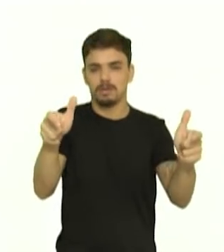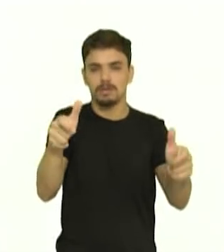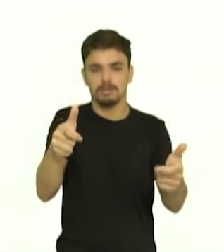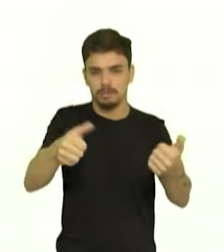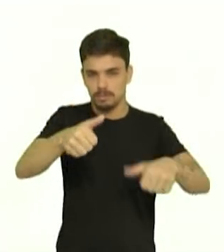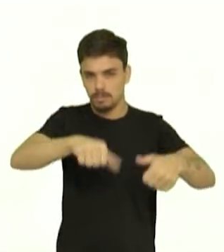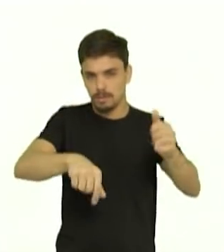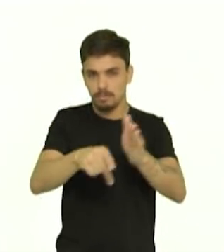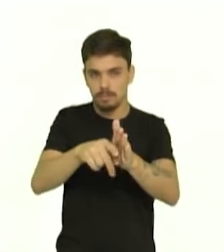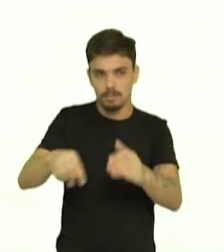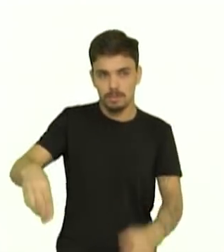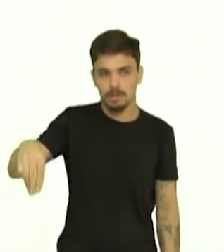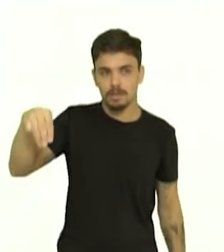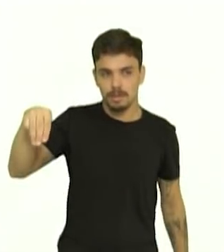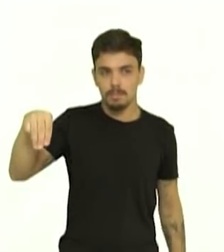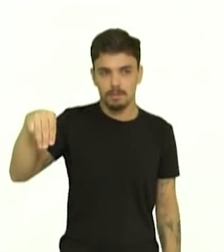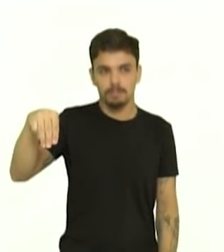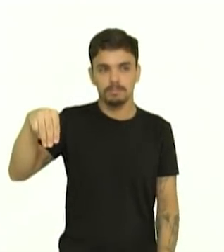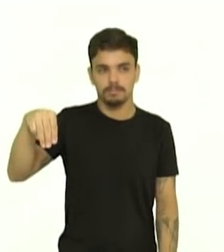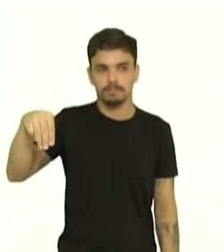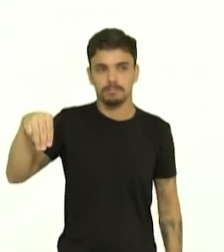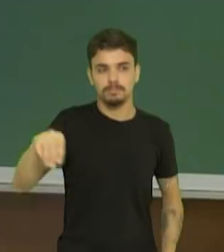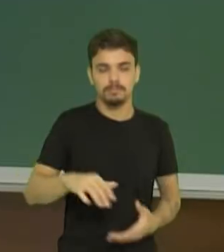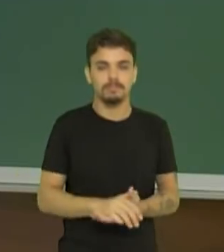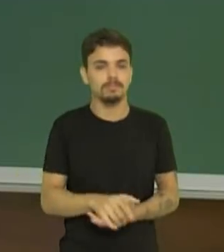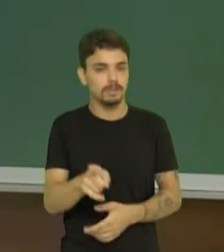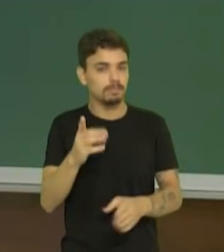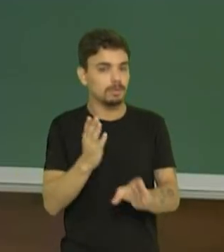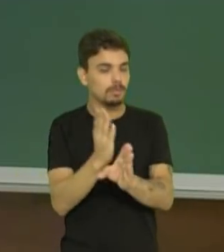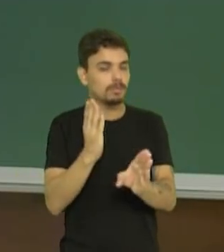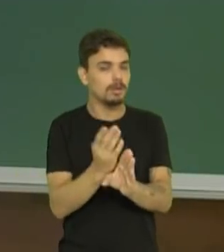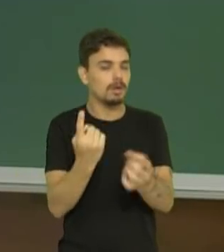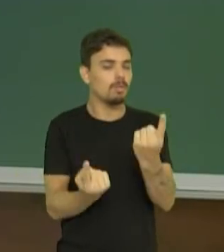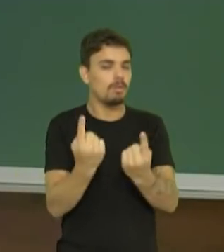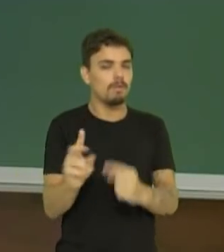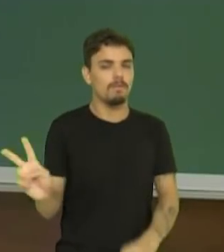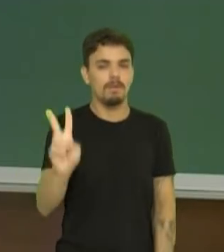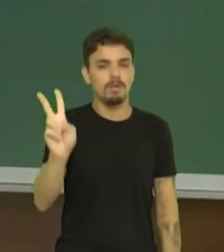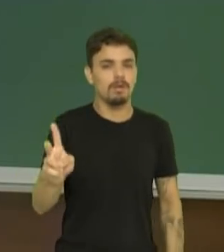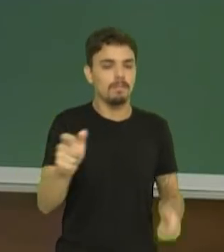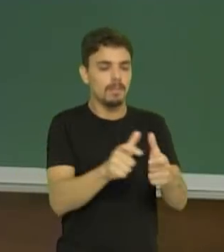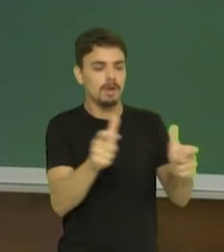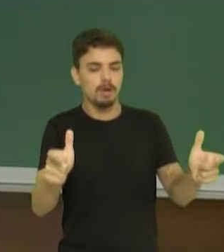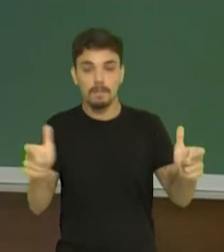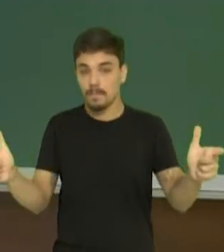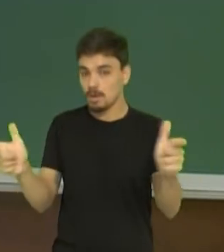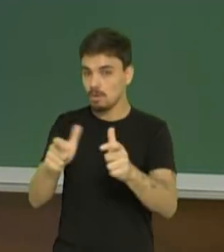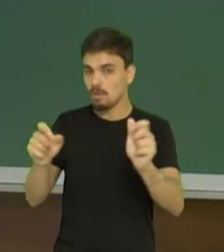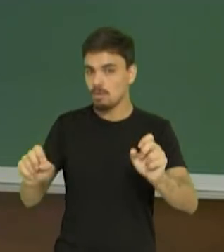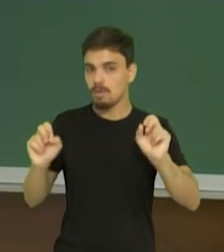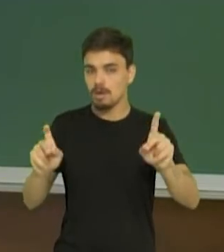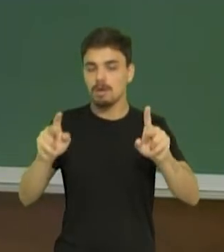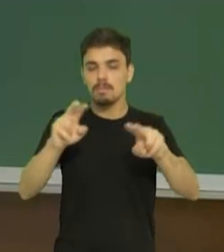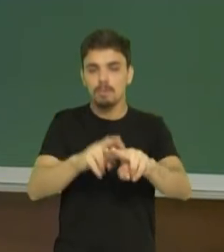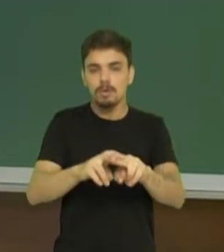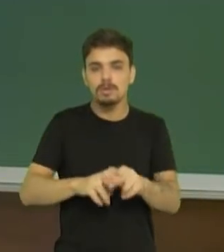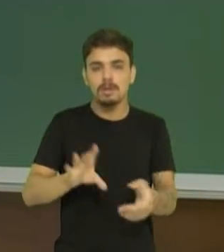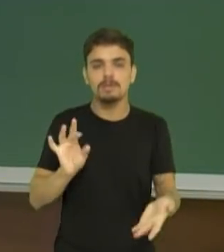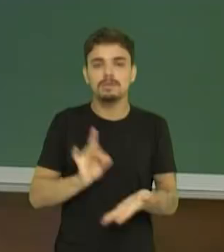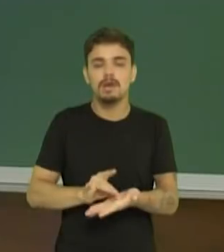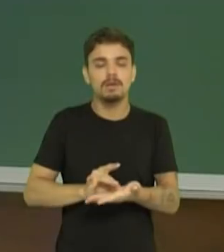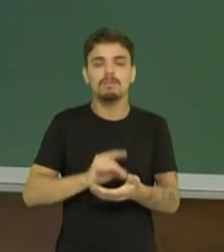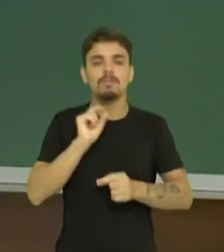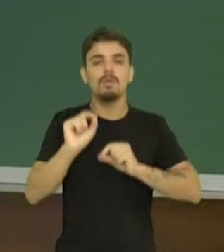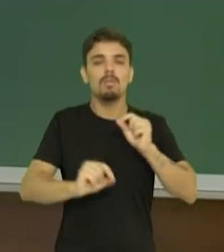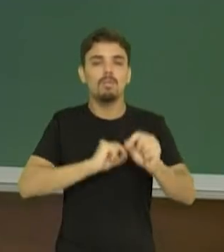outra informação. Você vai precisar descobrir dentre esses valores quem é o maior e quem é o menor. Então é correto afirmar que,